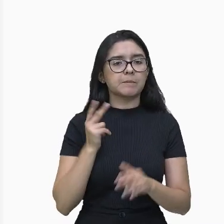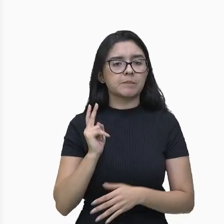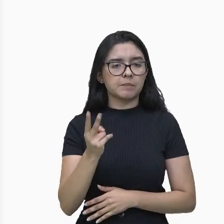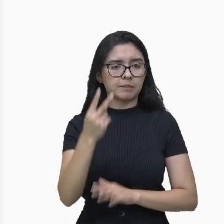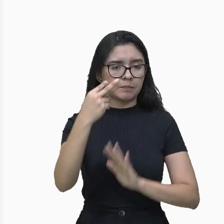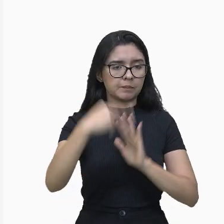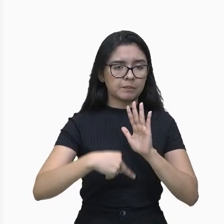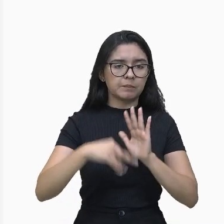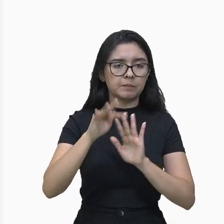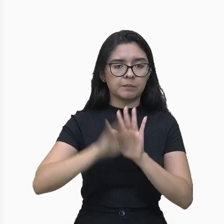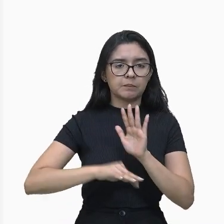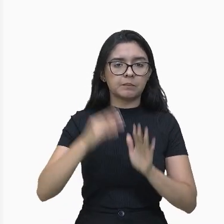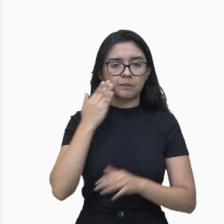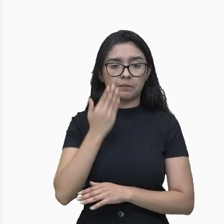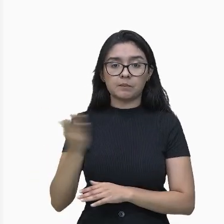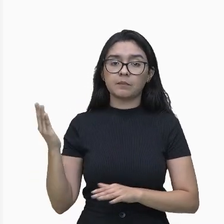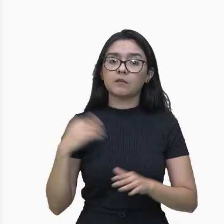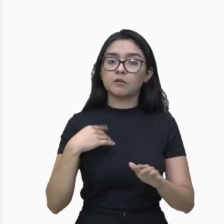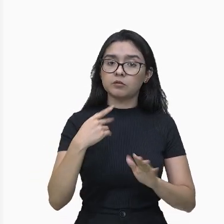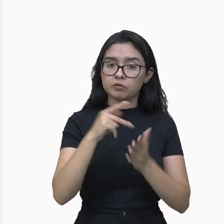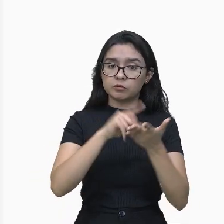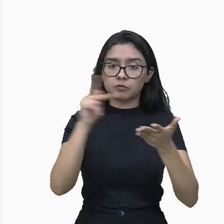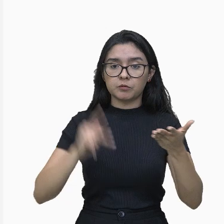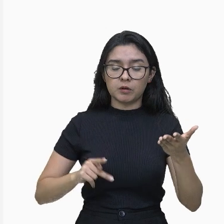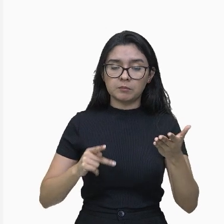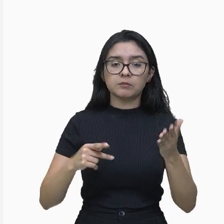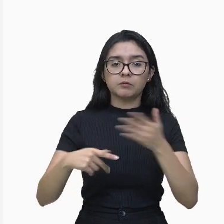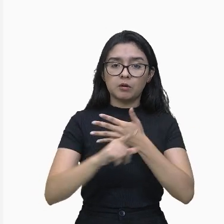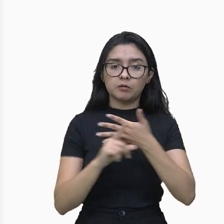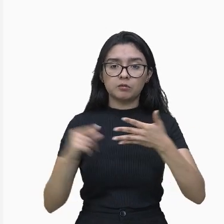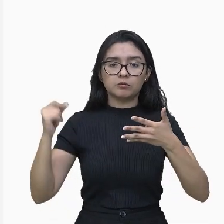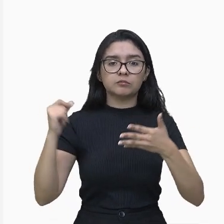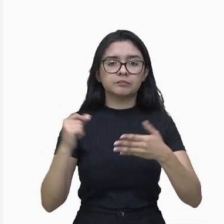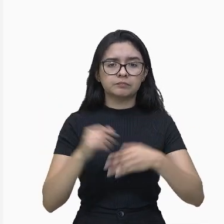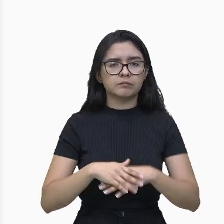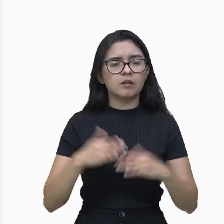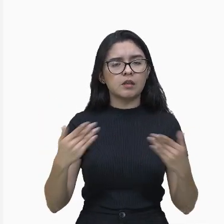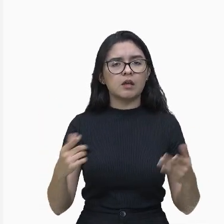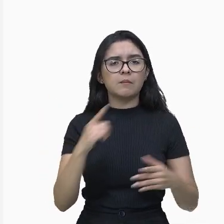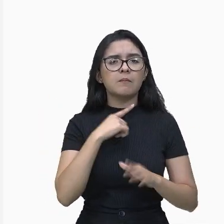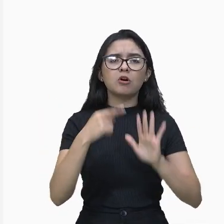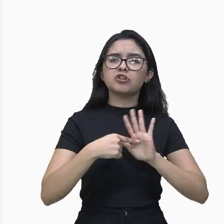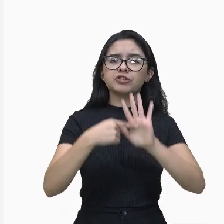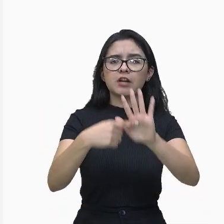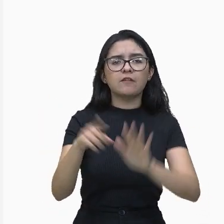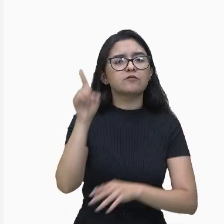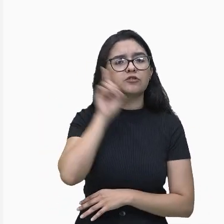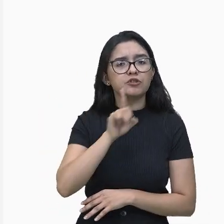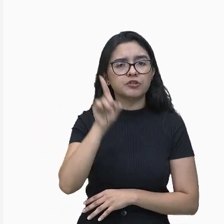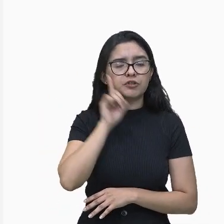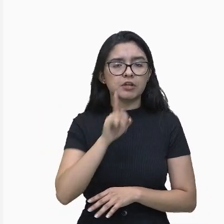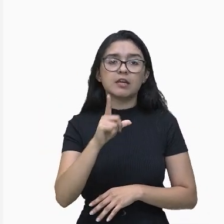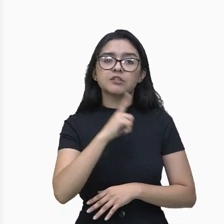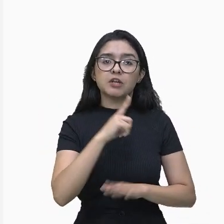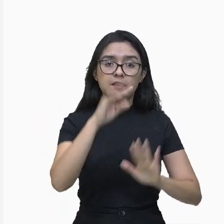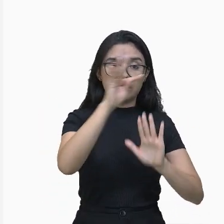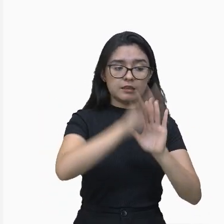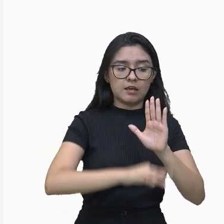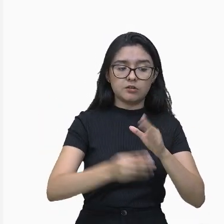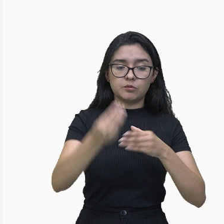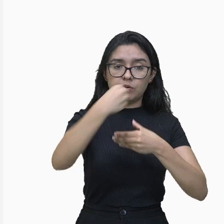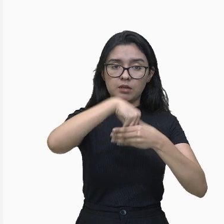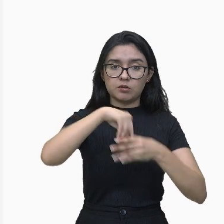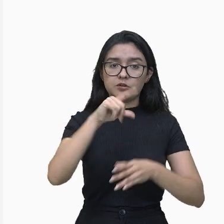olha só os poemas de Vinícius de Morais se aproximaram do cotidiano misturando coloquialismo